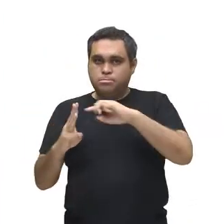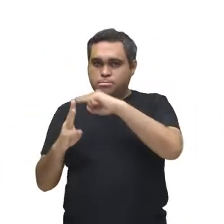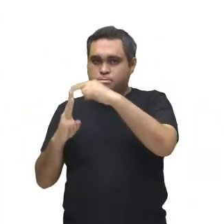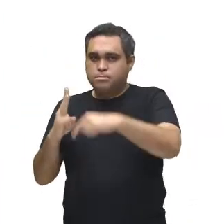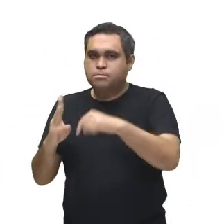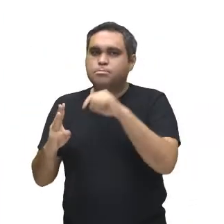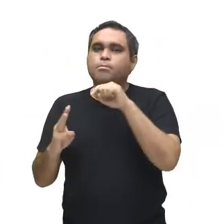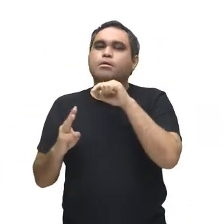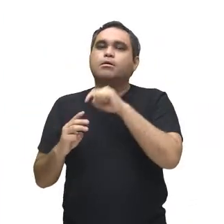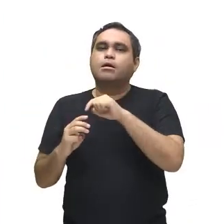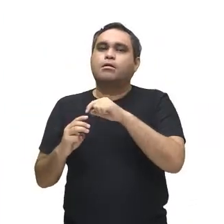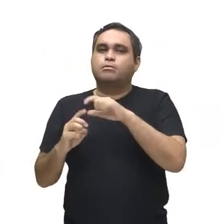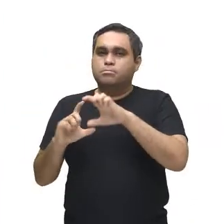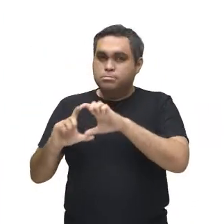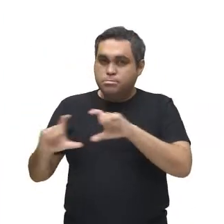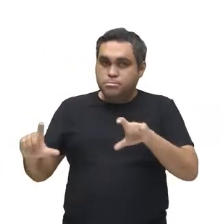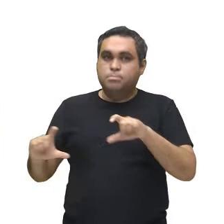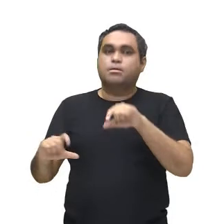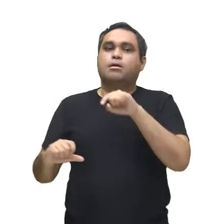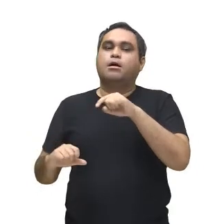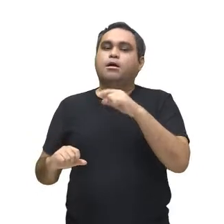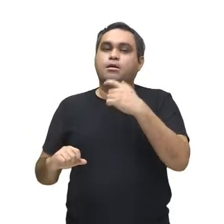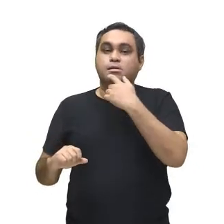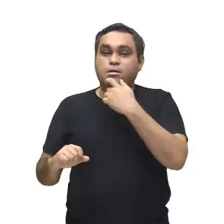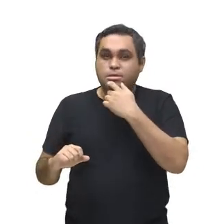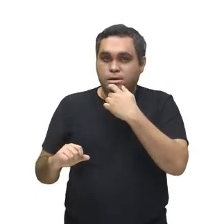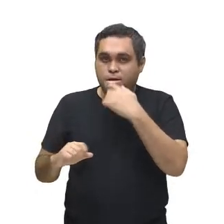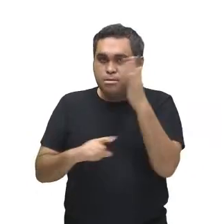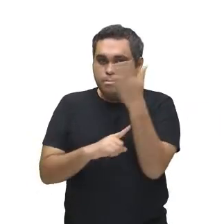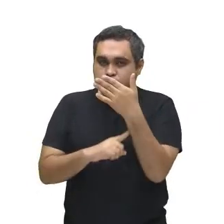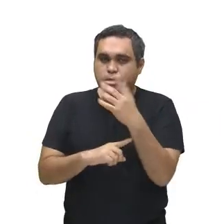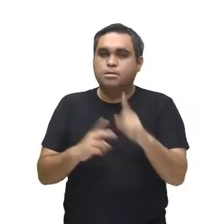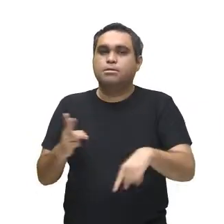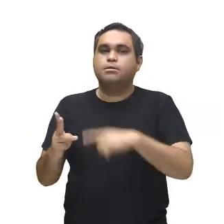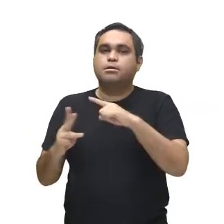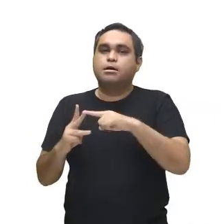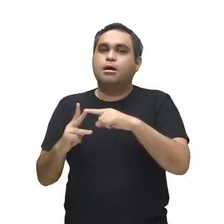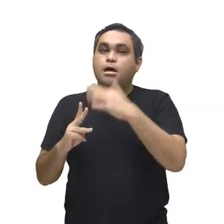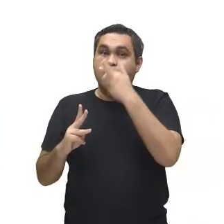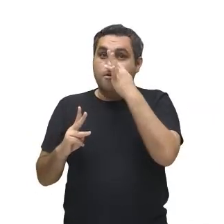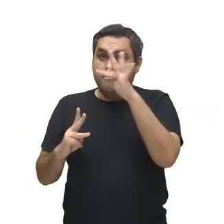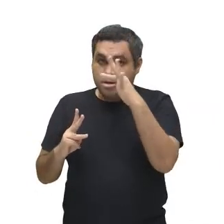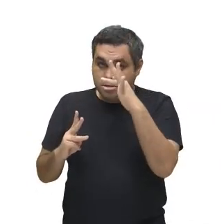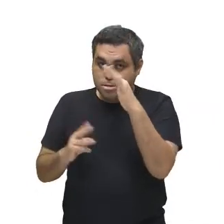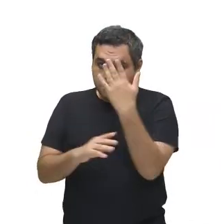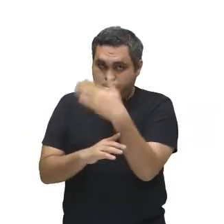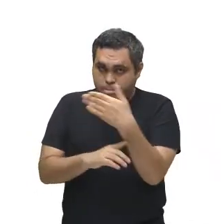também era uma potência da época, bastante forte, e a Rússia.